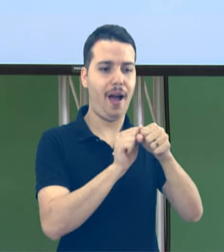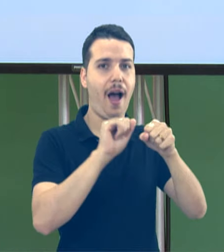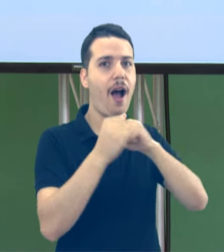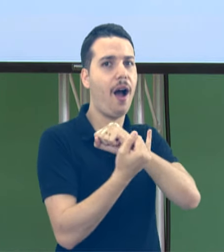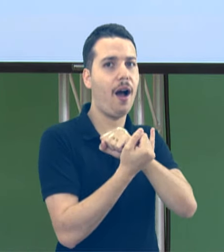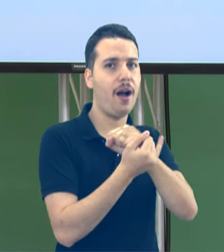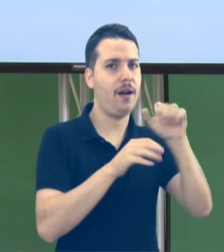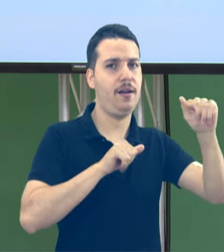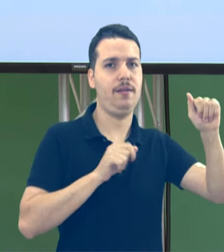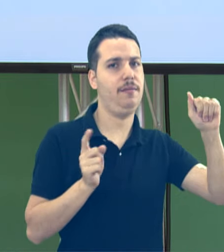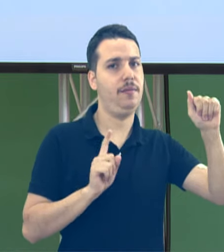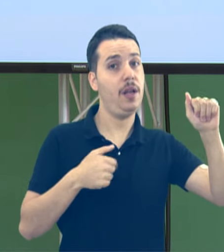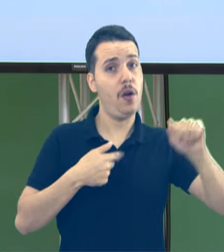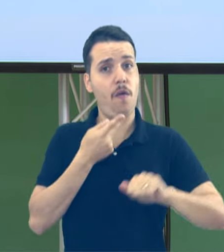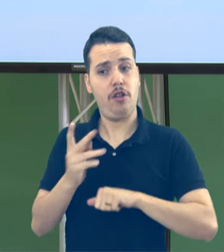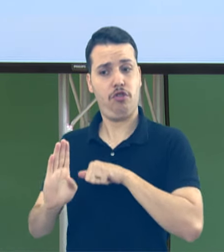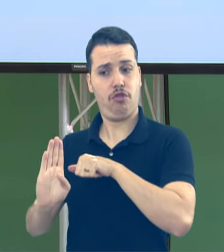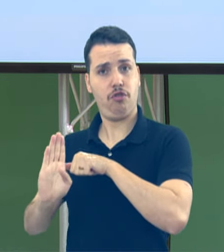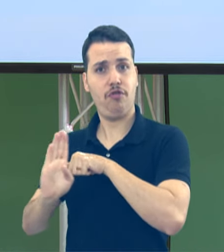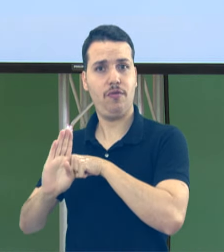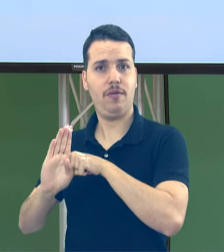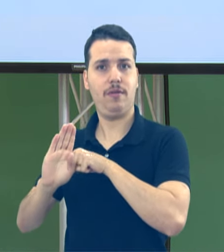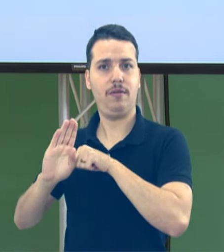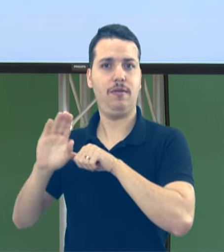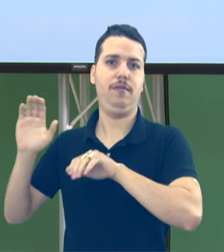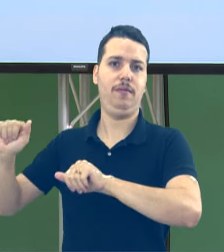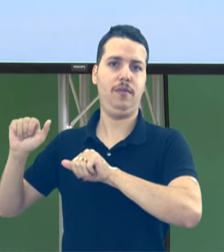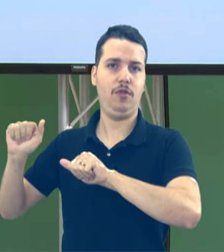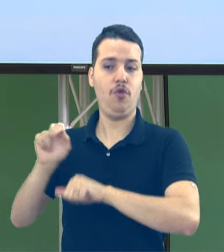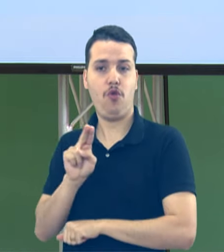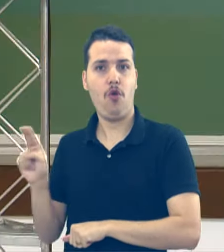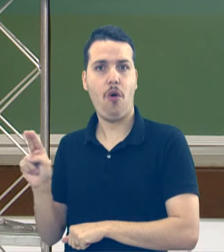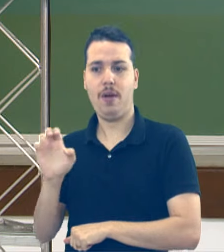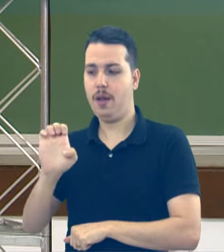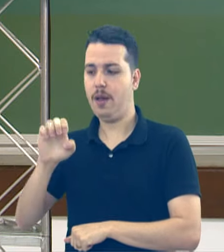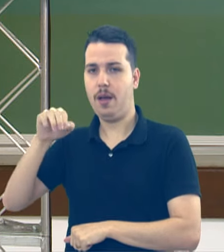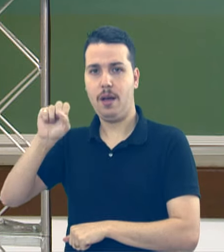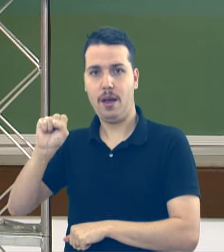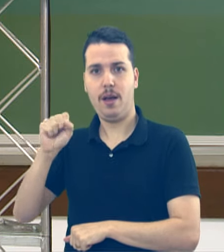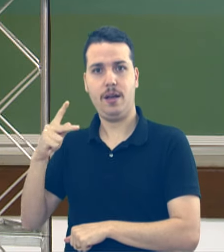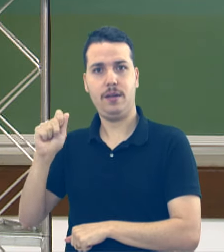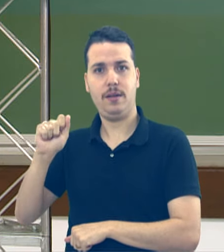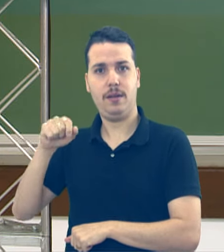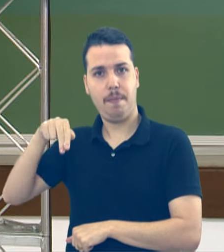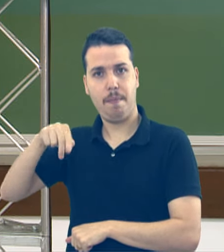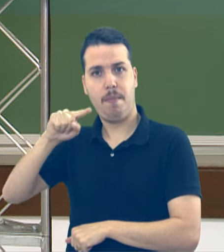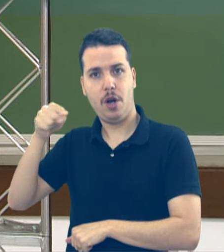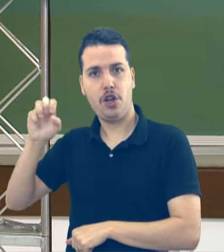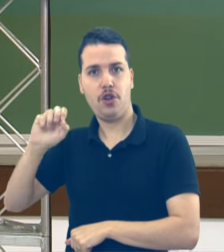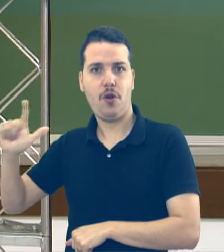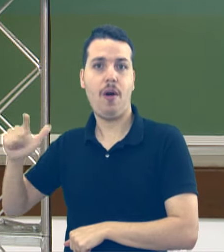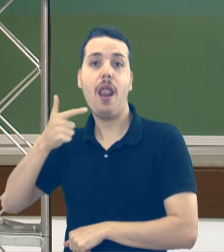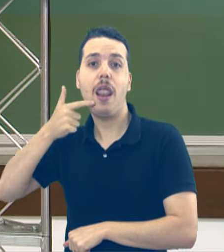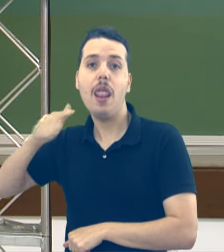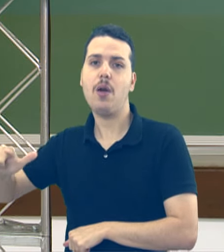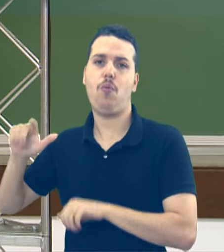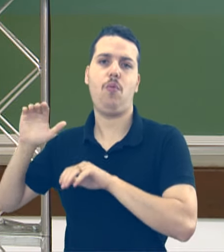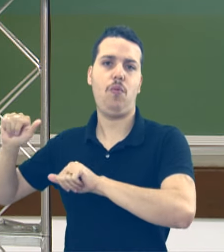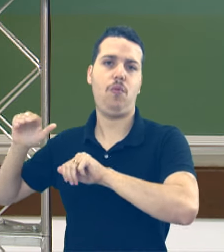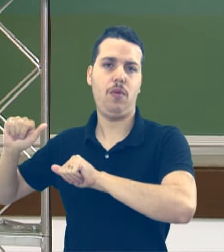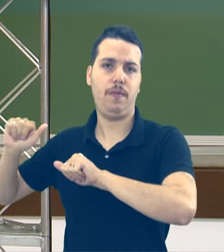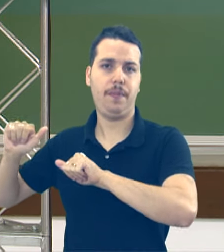espanhol, senão de um substantivo nome. A língua espanhola. El espanhol me encanta. Então, o